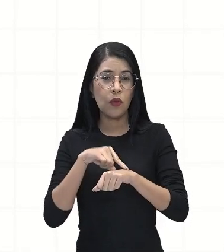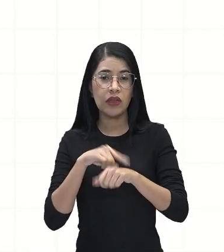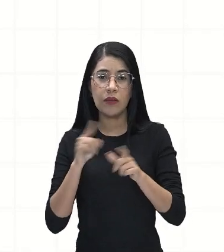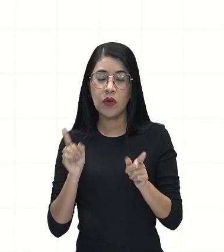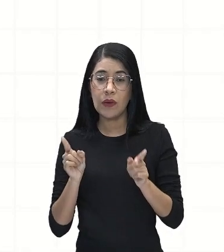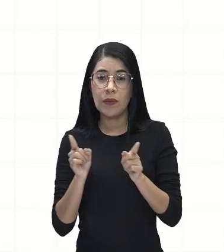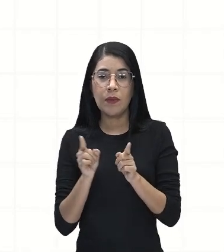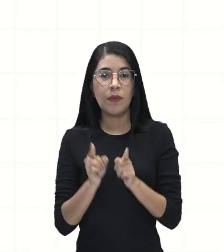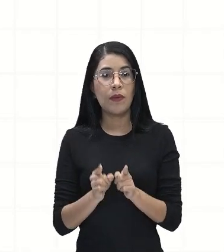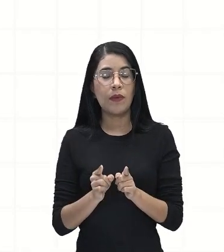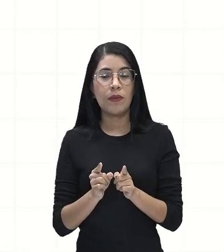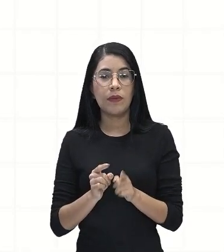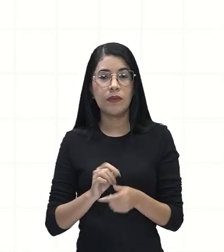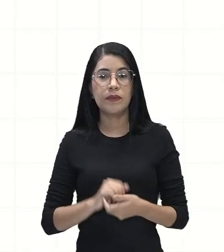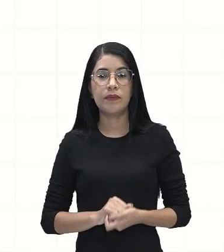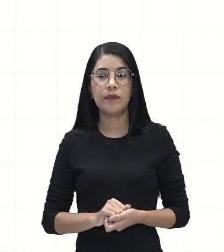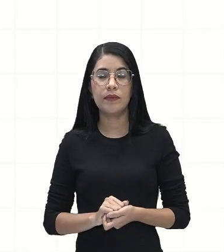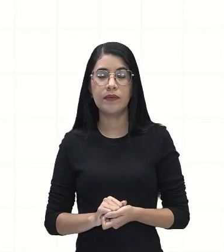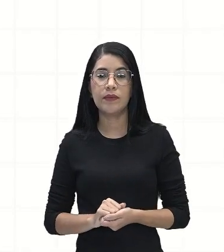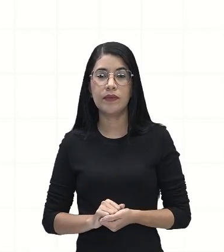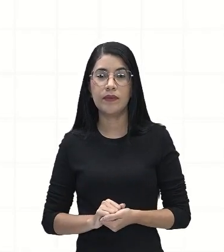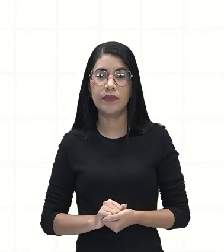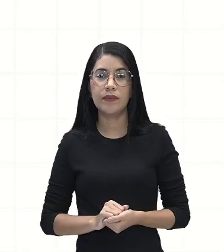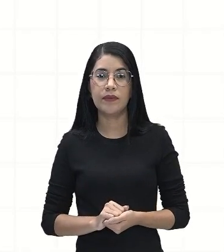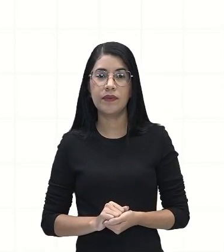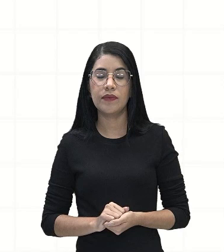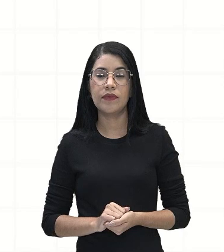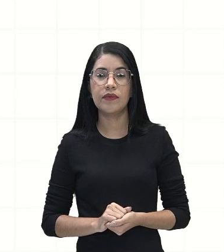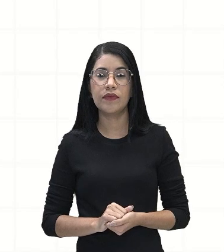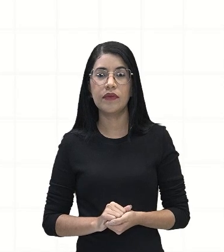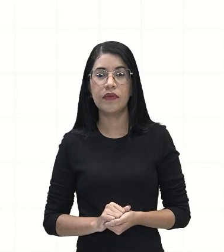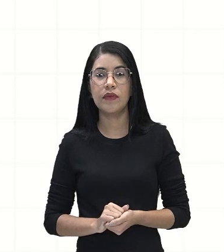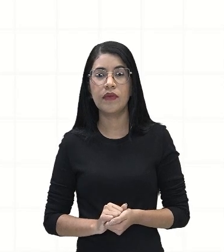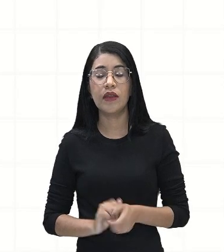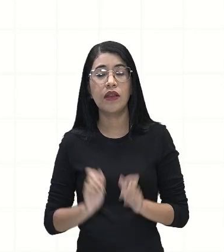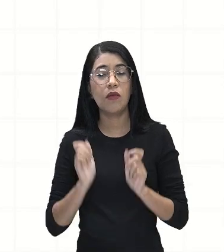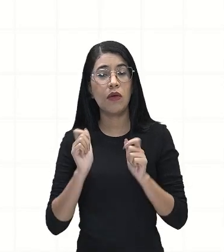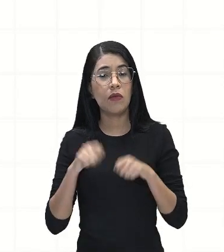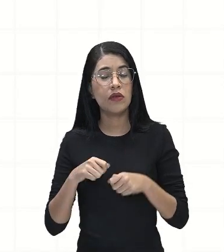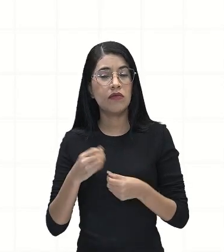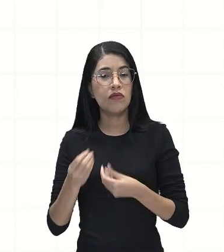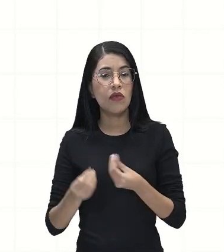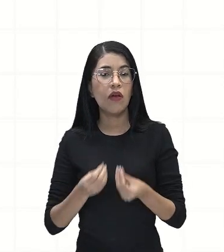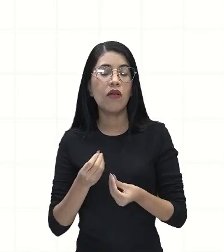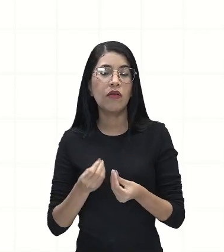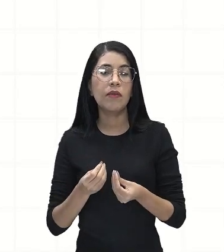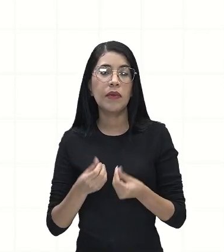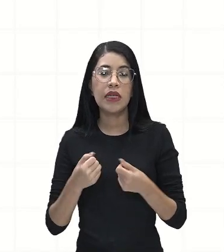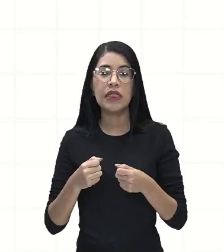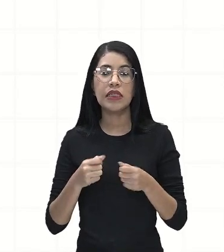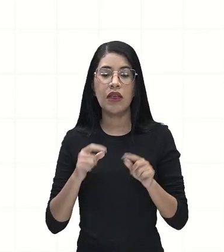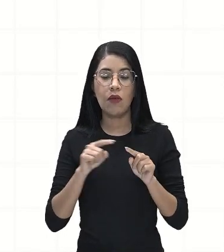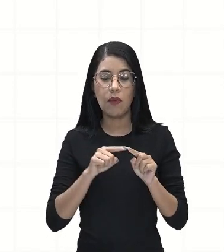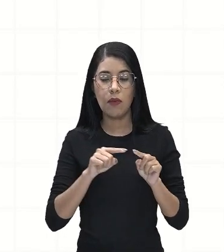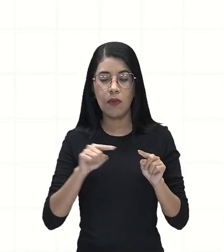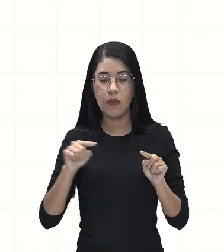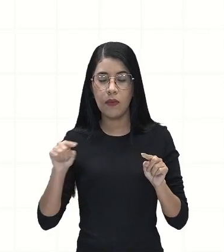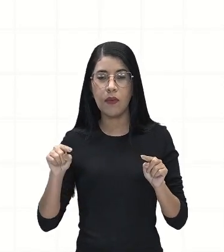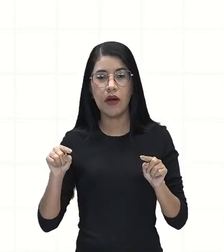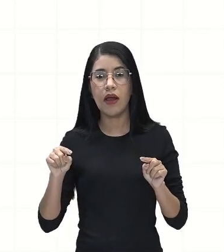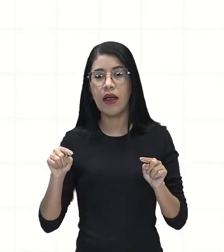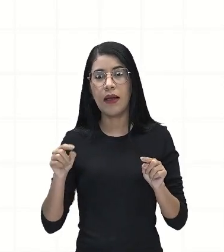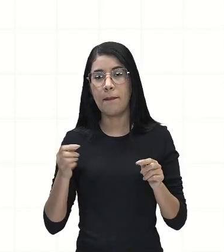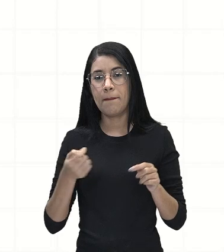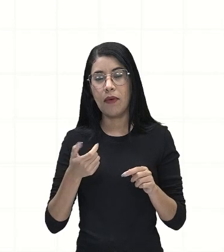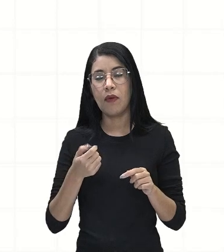menor tempo possível. Então, para ele fazer o menor tempo possível, tem que ser o menor caminho, né? Já que ele não está considerando